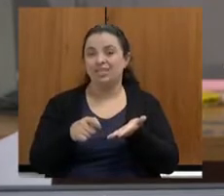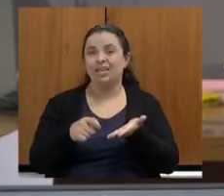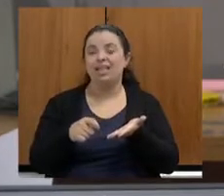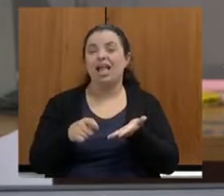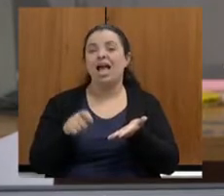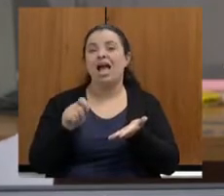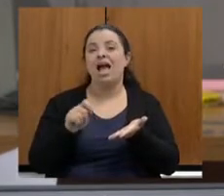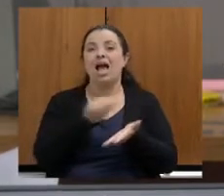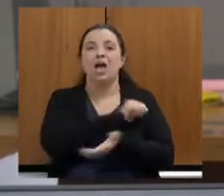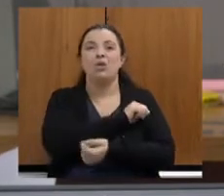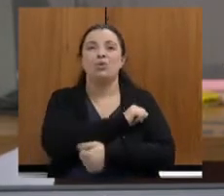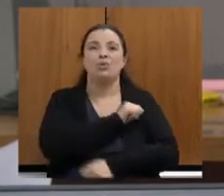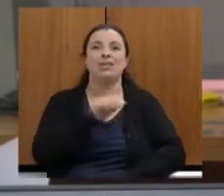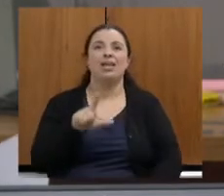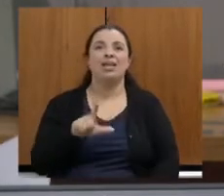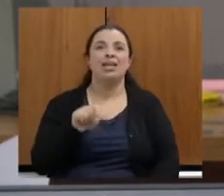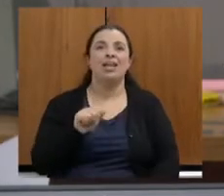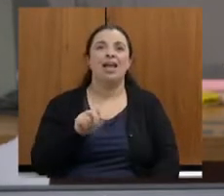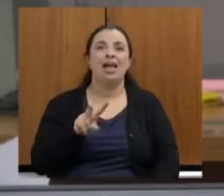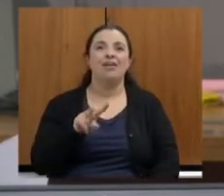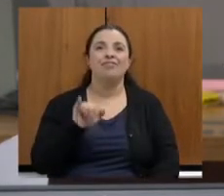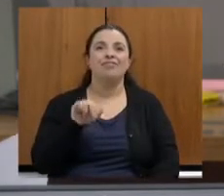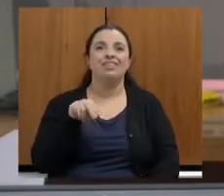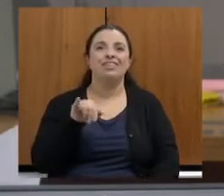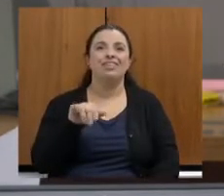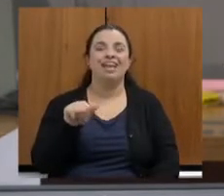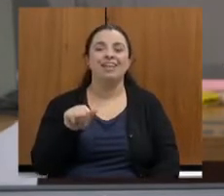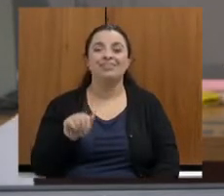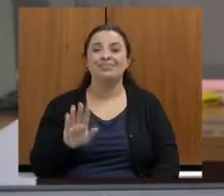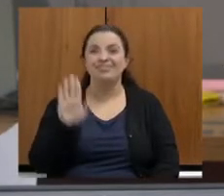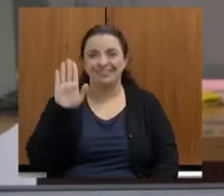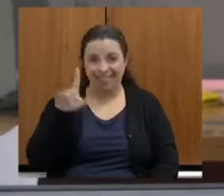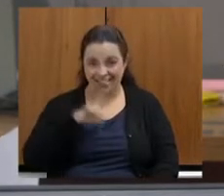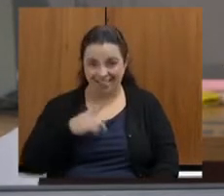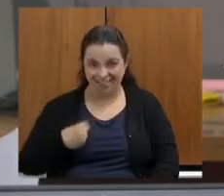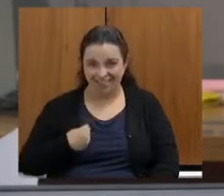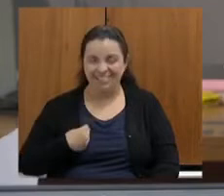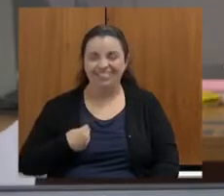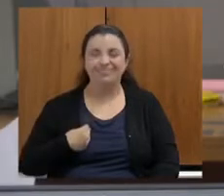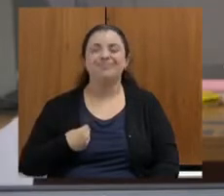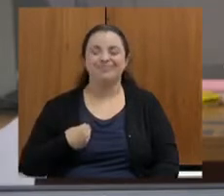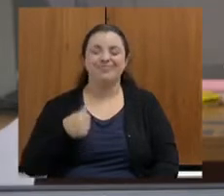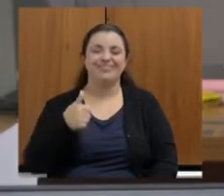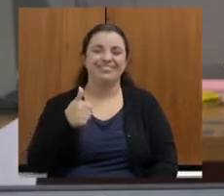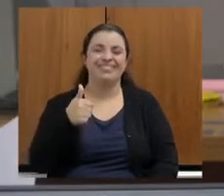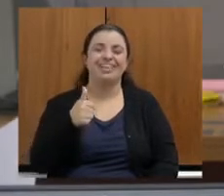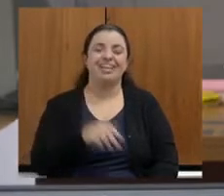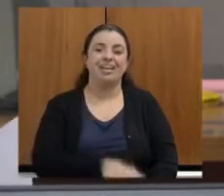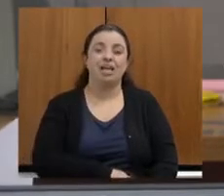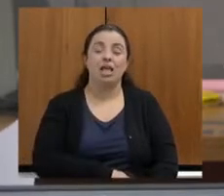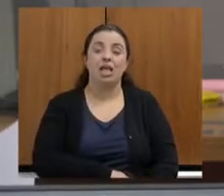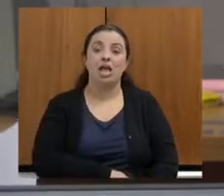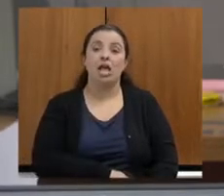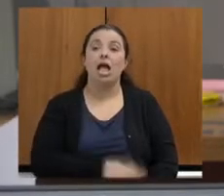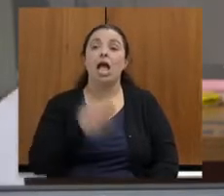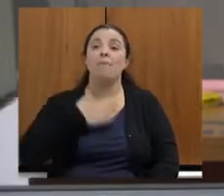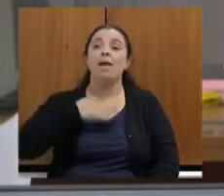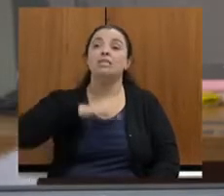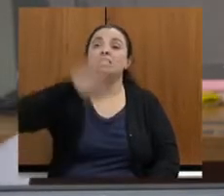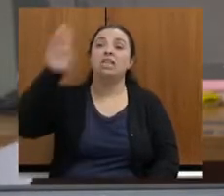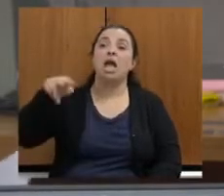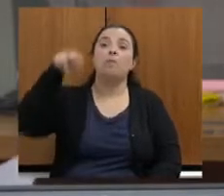aluna Lavínia Lavínia tá aí né Lavínia tá um diz o seguinte Tira o pé da minha da nossa